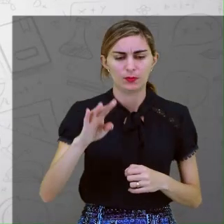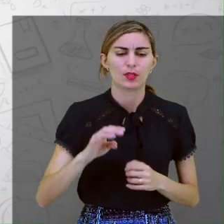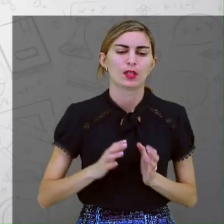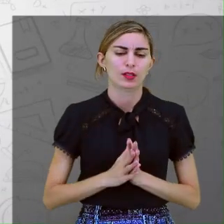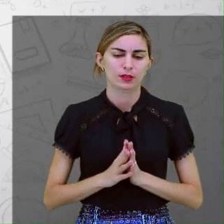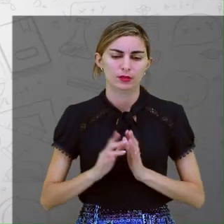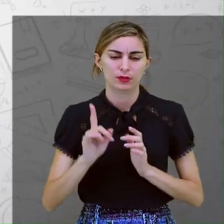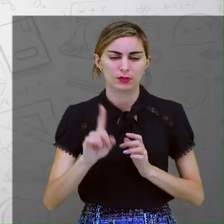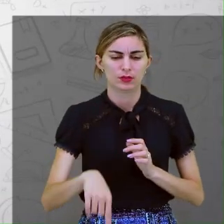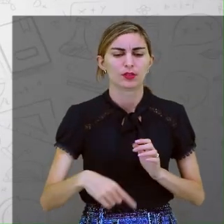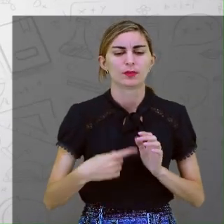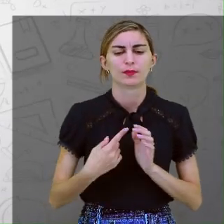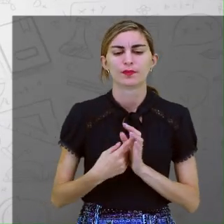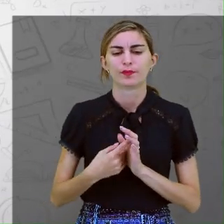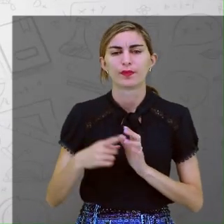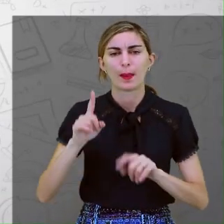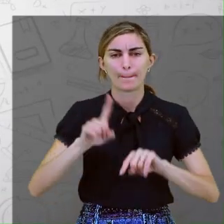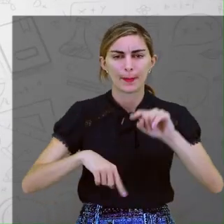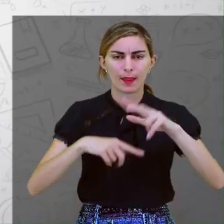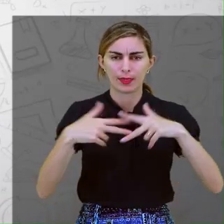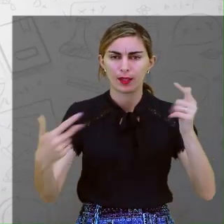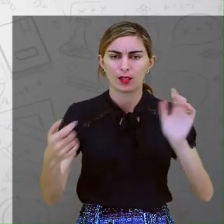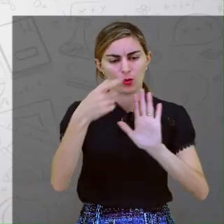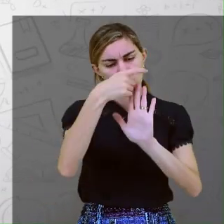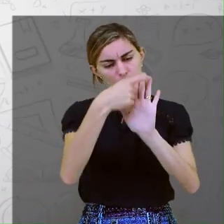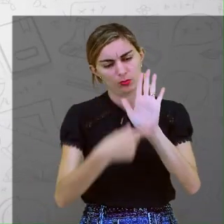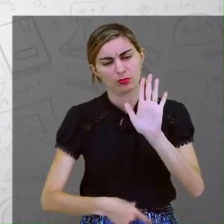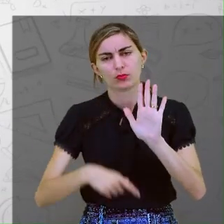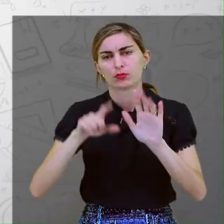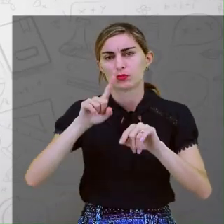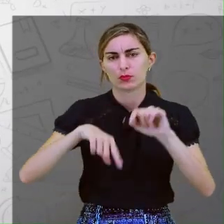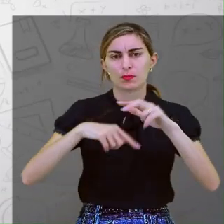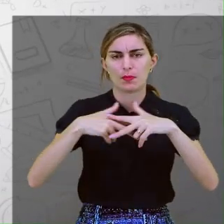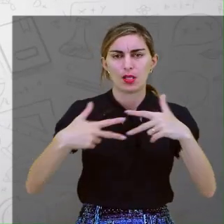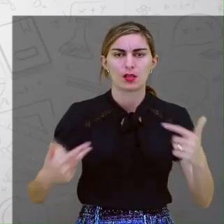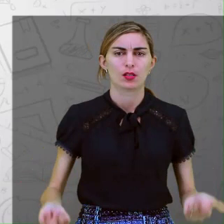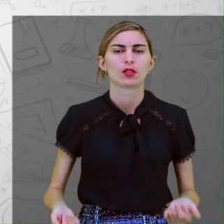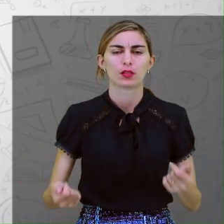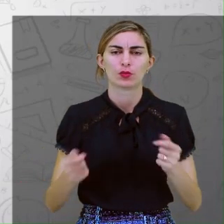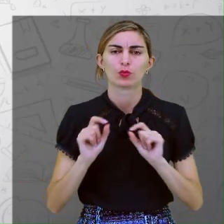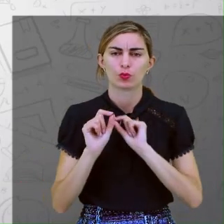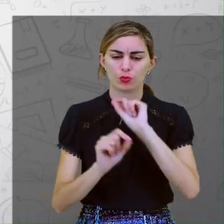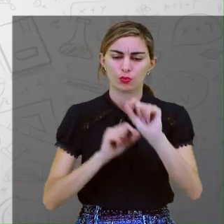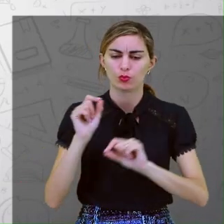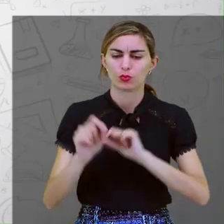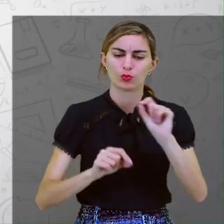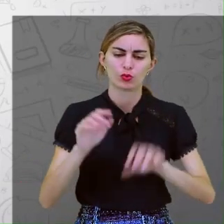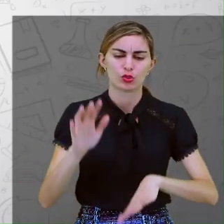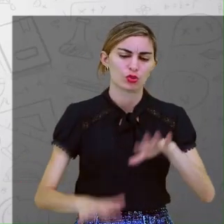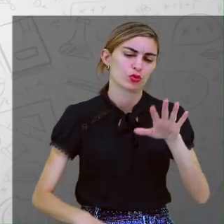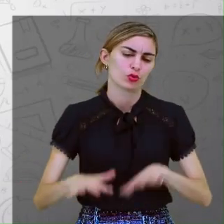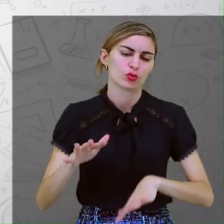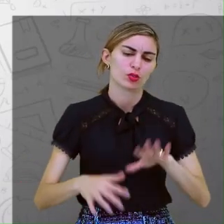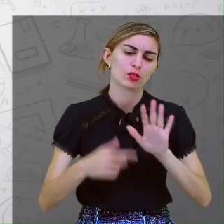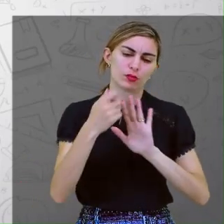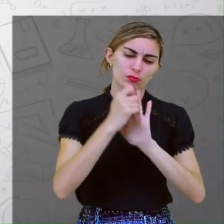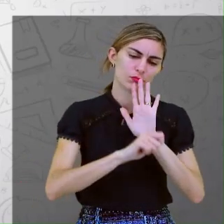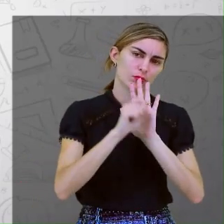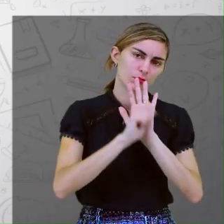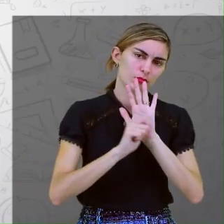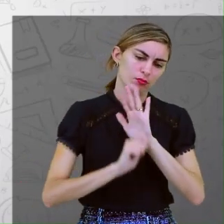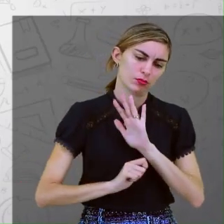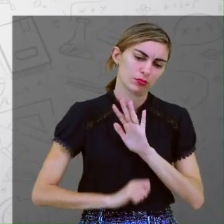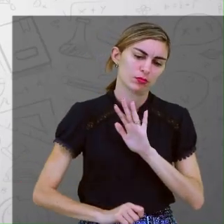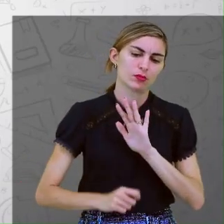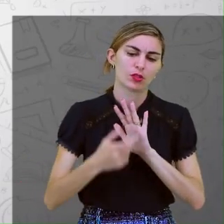da especificação é a lista de materiais. Tá? A lista de materiais, geralmente ela vem escrita,